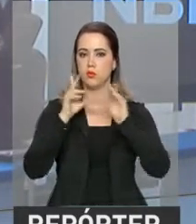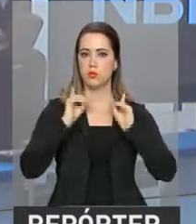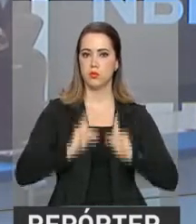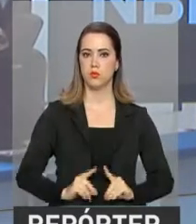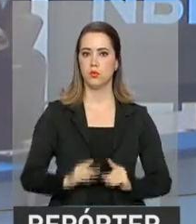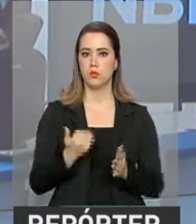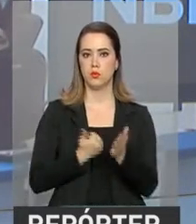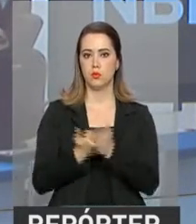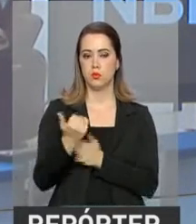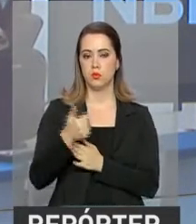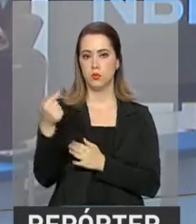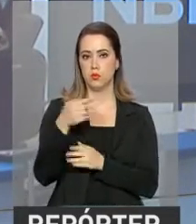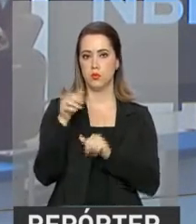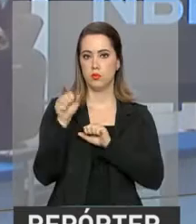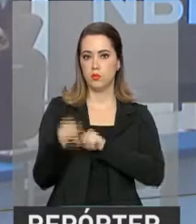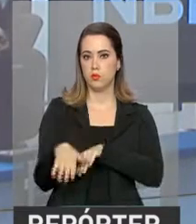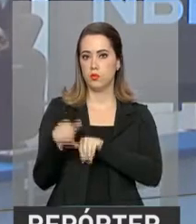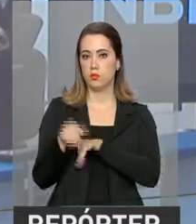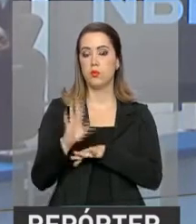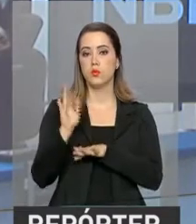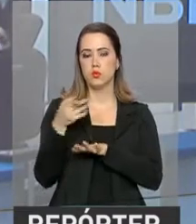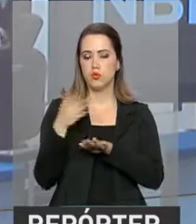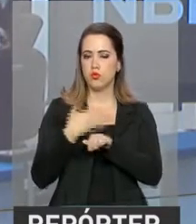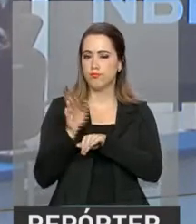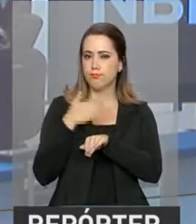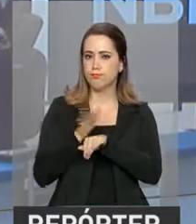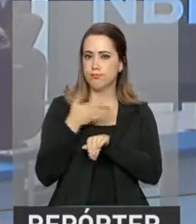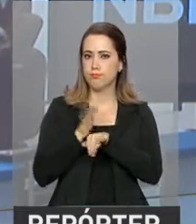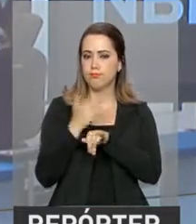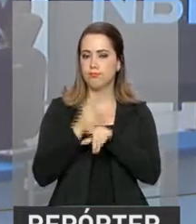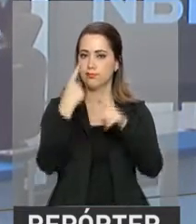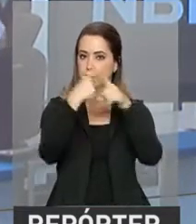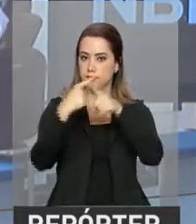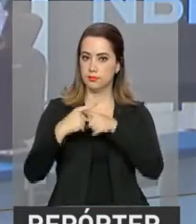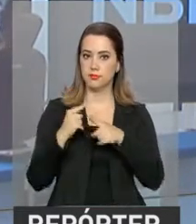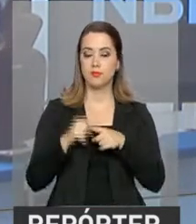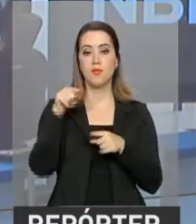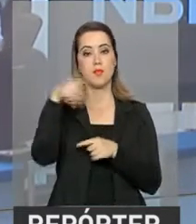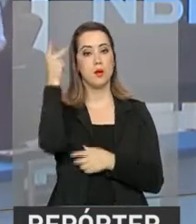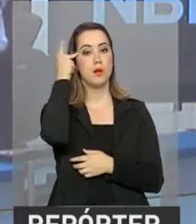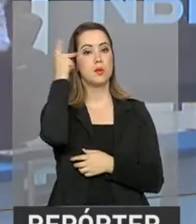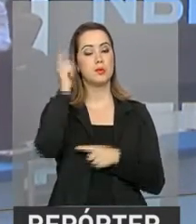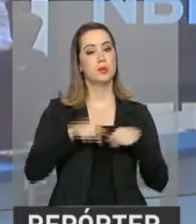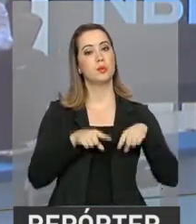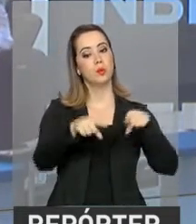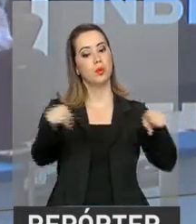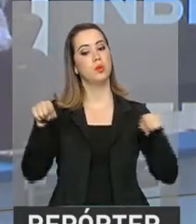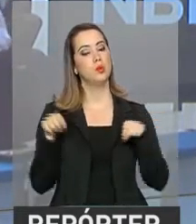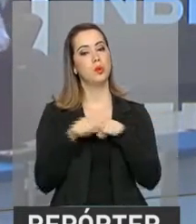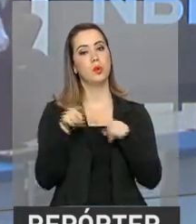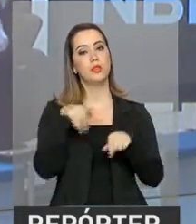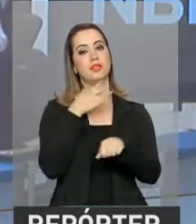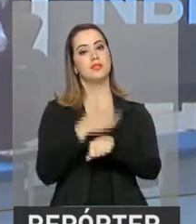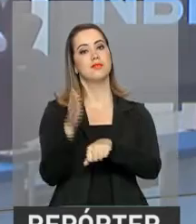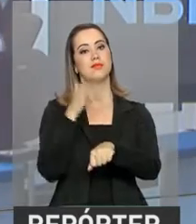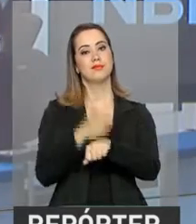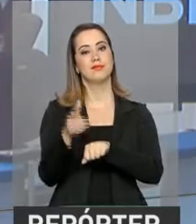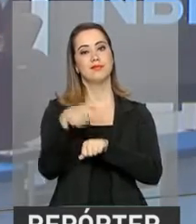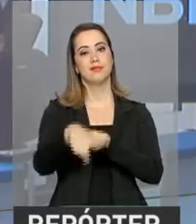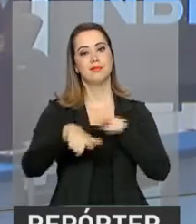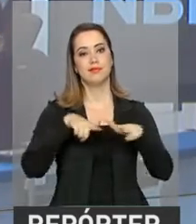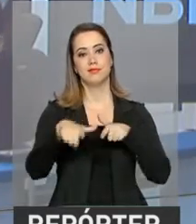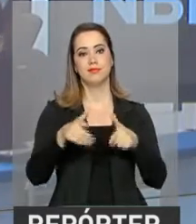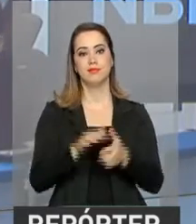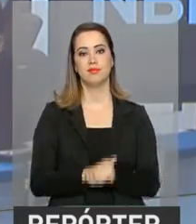dia 7 de setembro já está na preparação final para as competições e em são paulo onde os atletas fazem esse